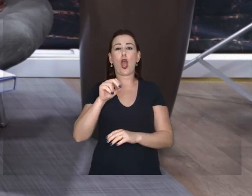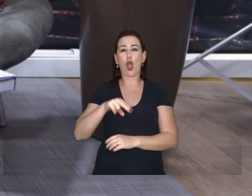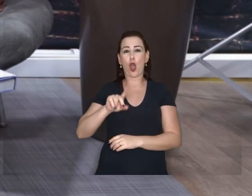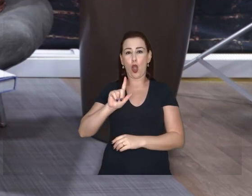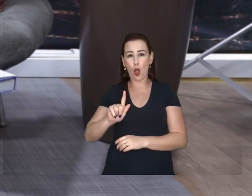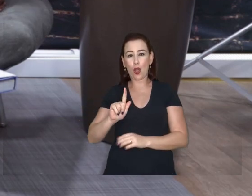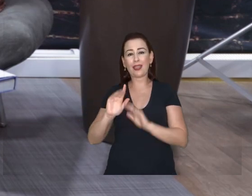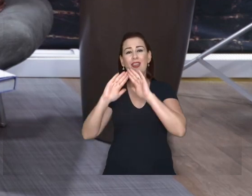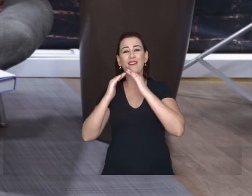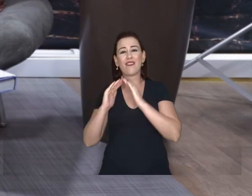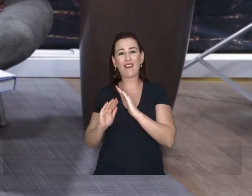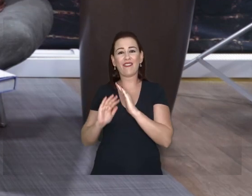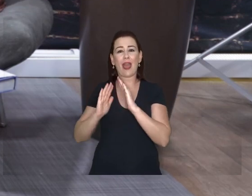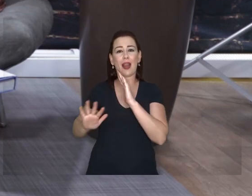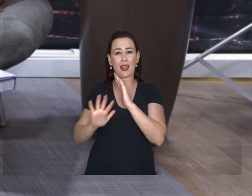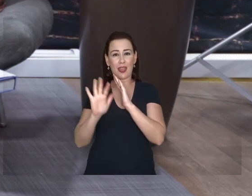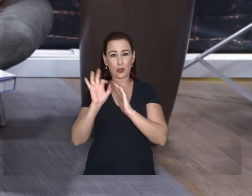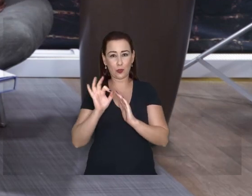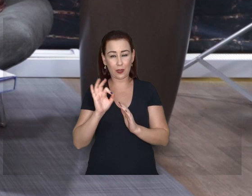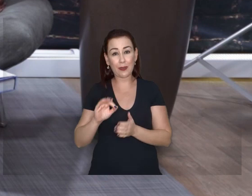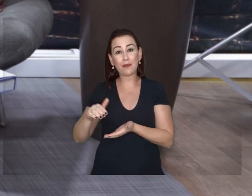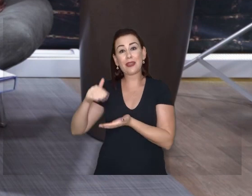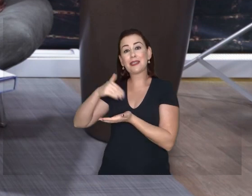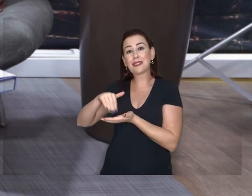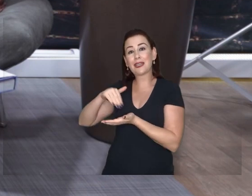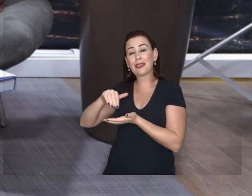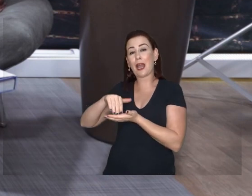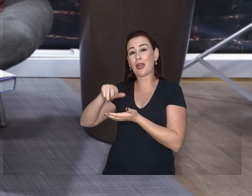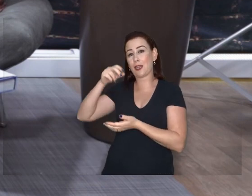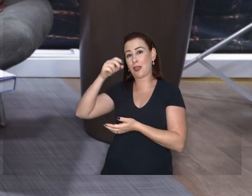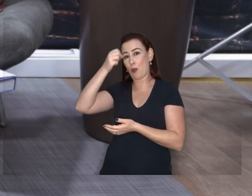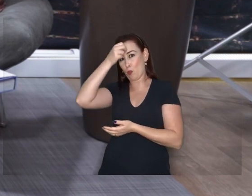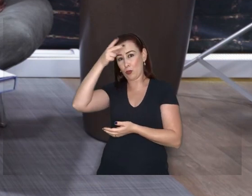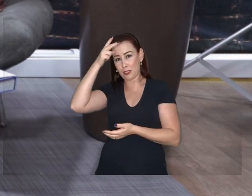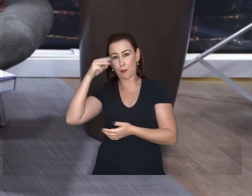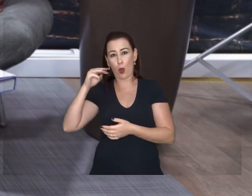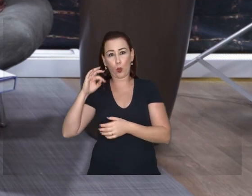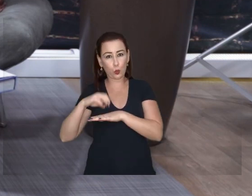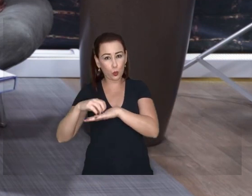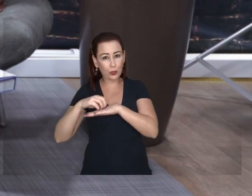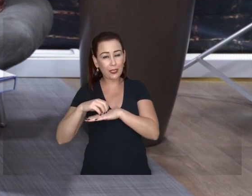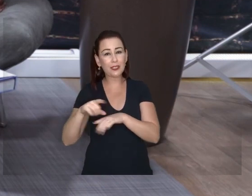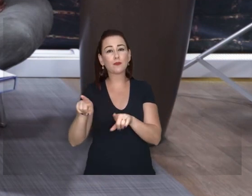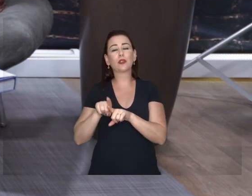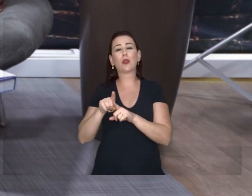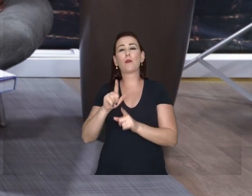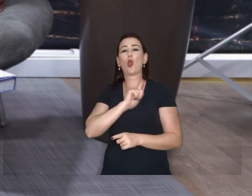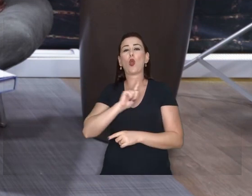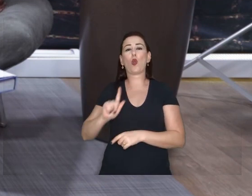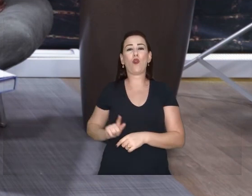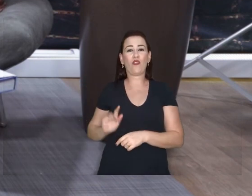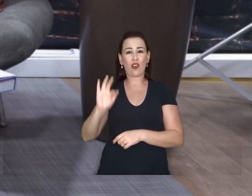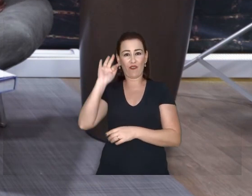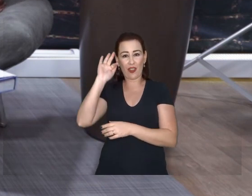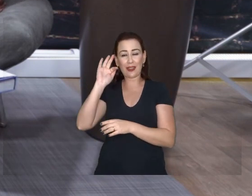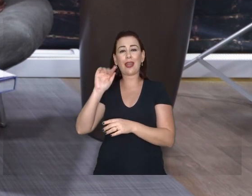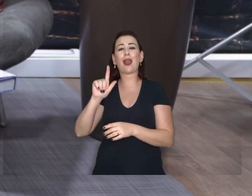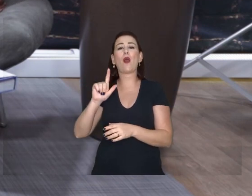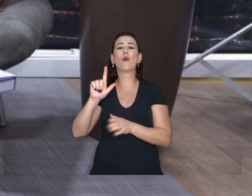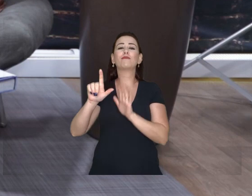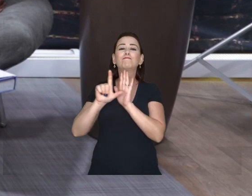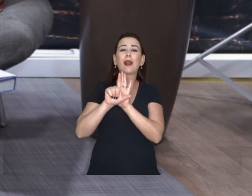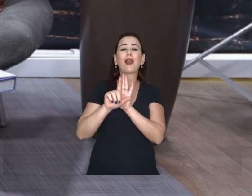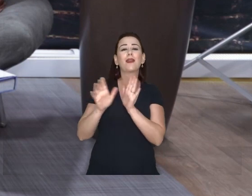isso aí, Secretaria Especial da Cultura do Ministério do Turismo, Governo Federal e Belgo Becarte Arames, viabilizado pela